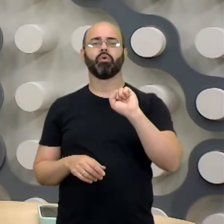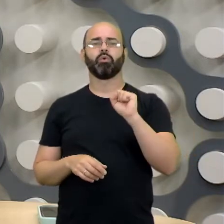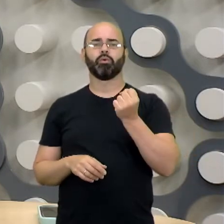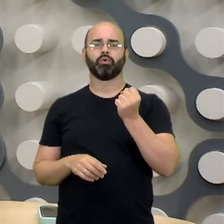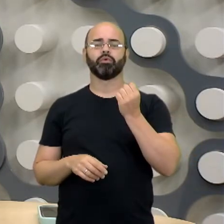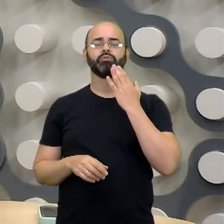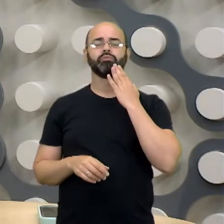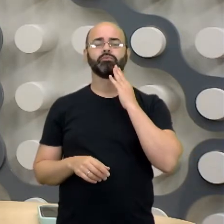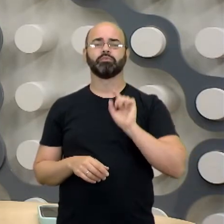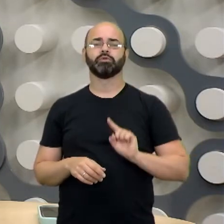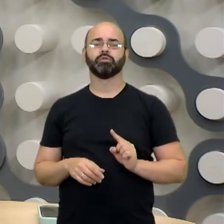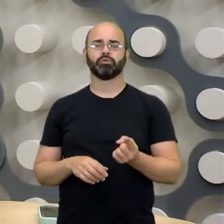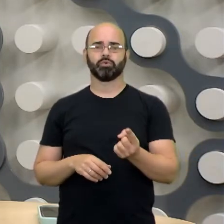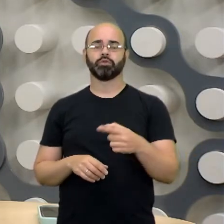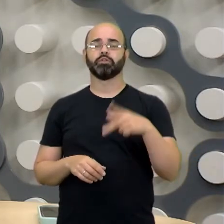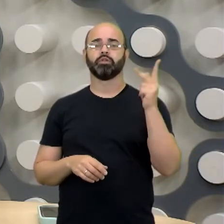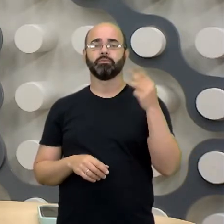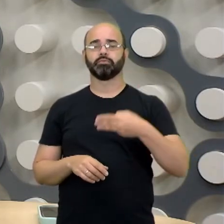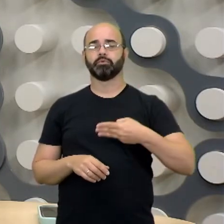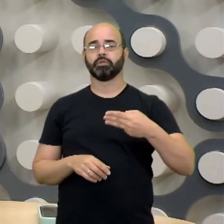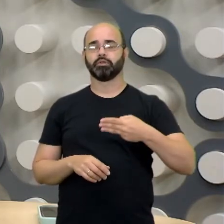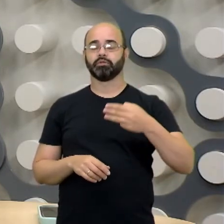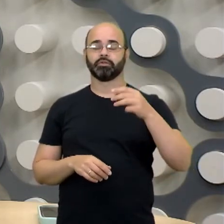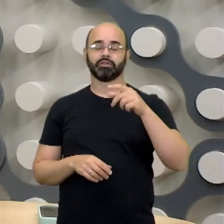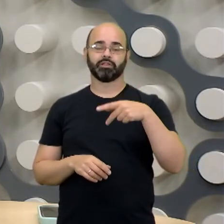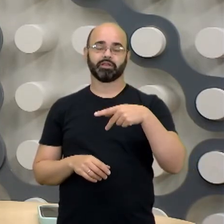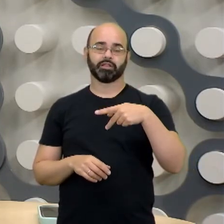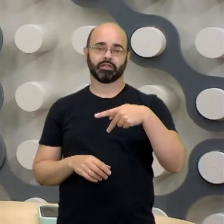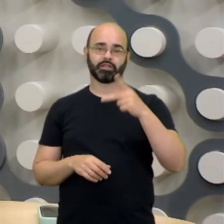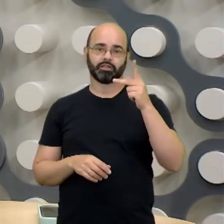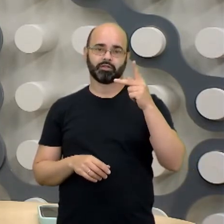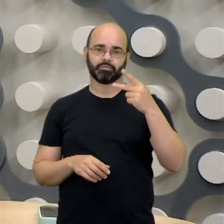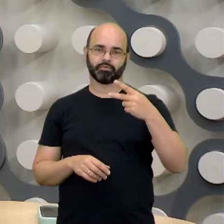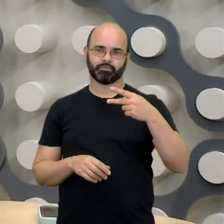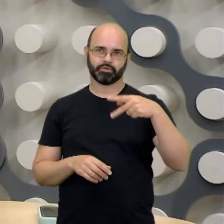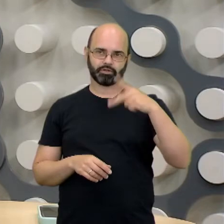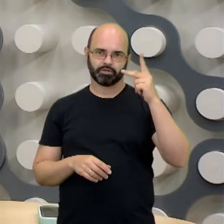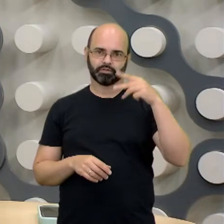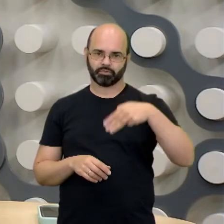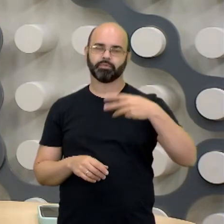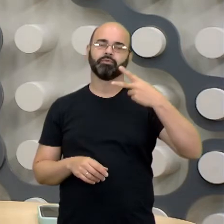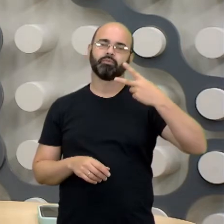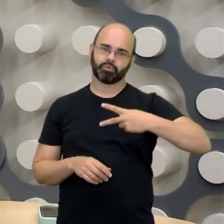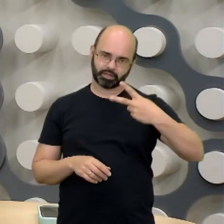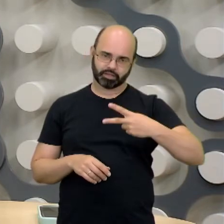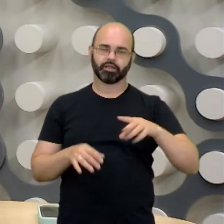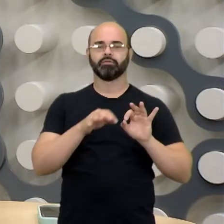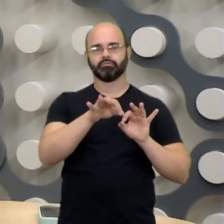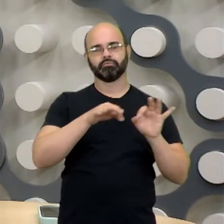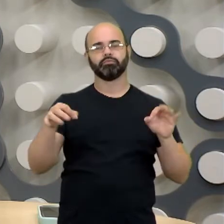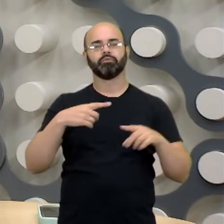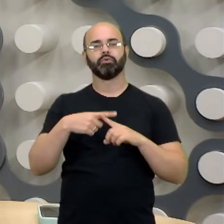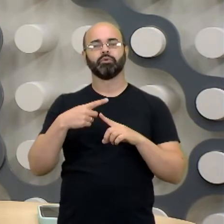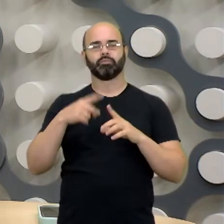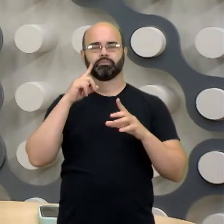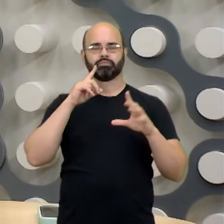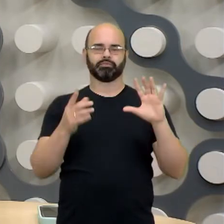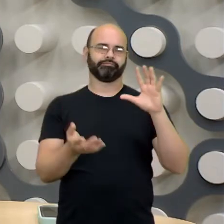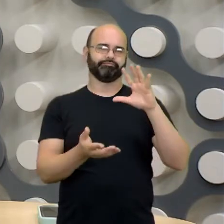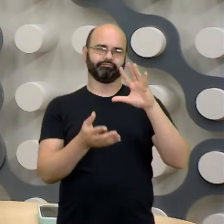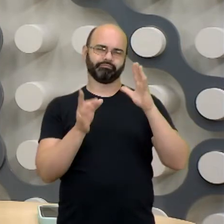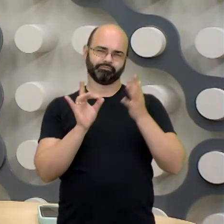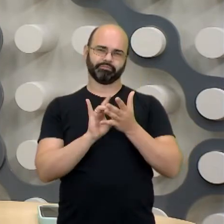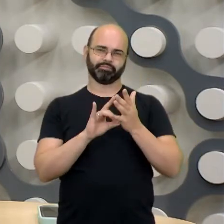de quilômetros quadrados que nós temos no nosso território. É um país continental, vamos dizer assim, né? Ele tem um território aí, né,